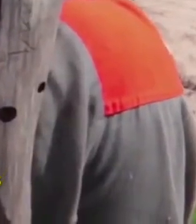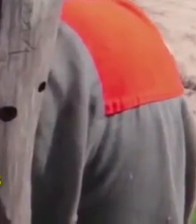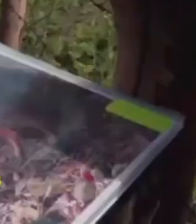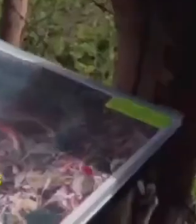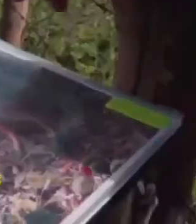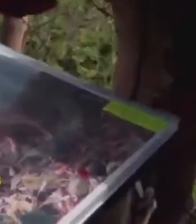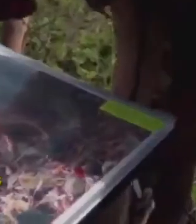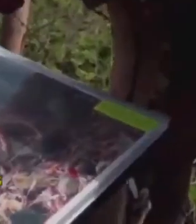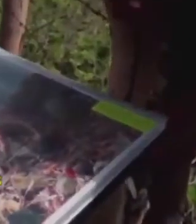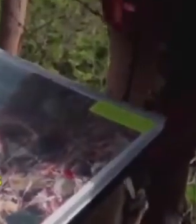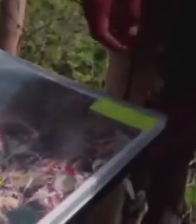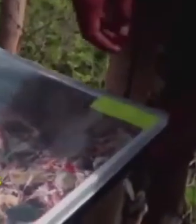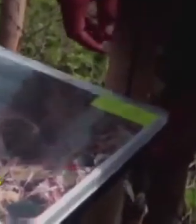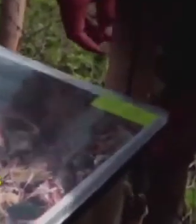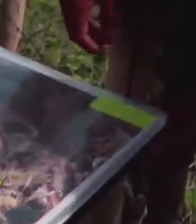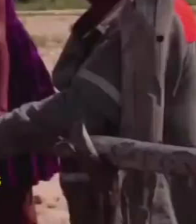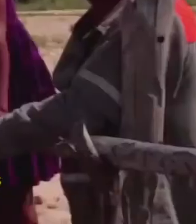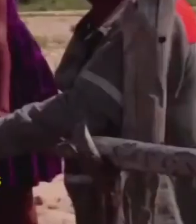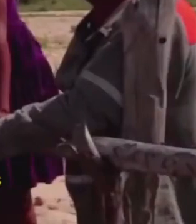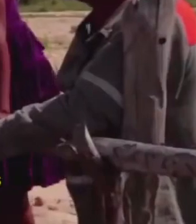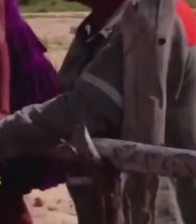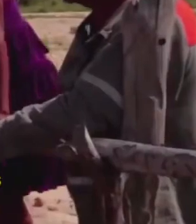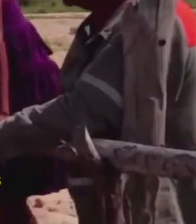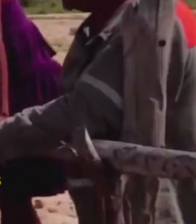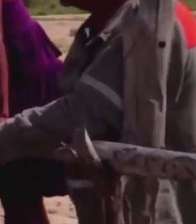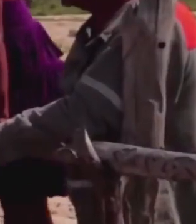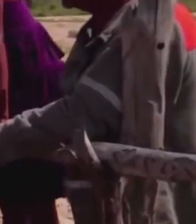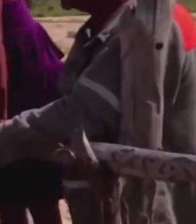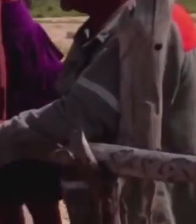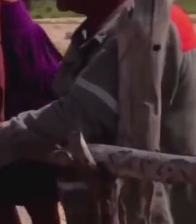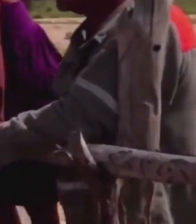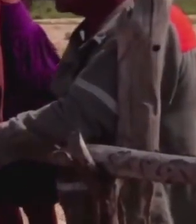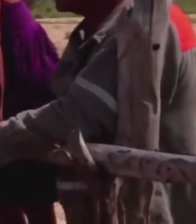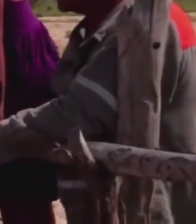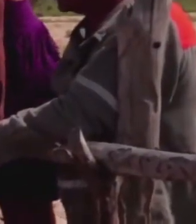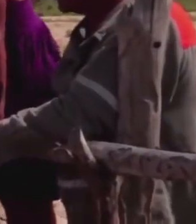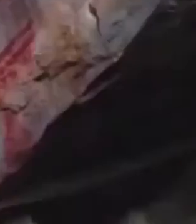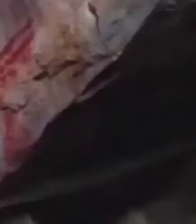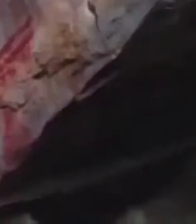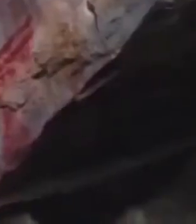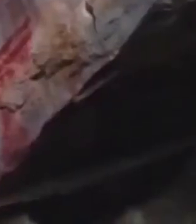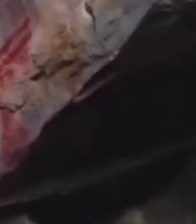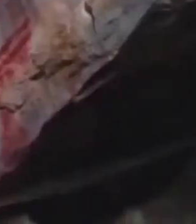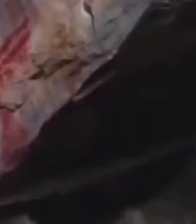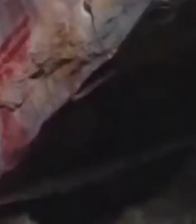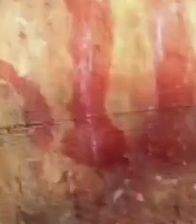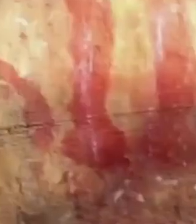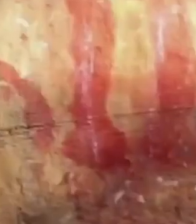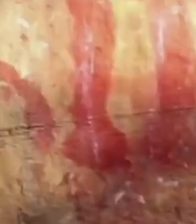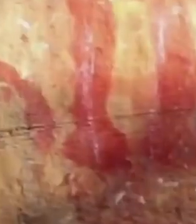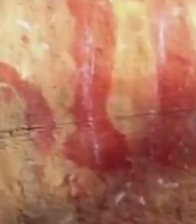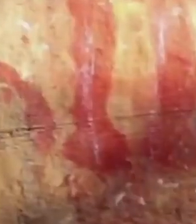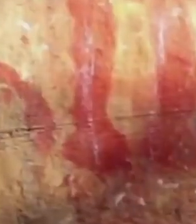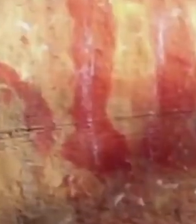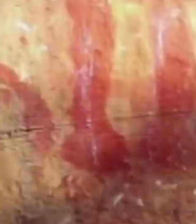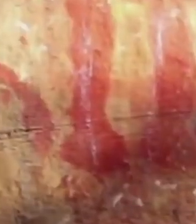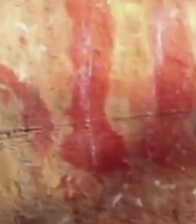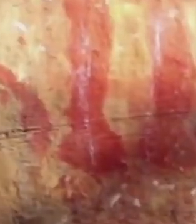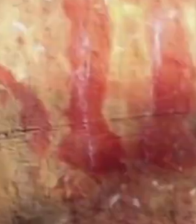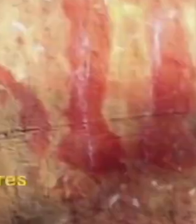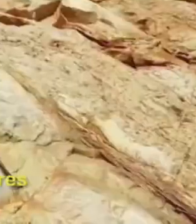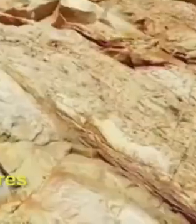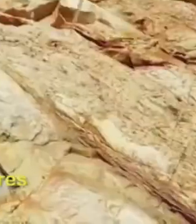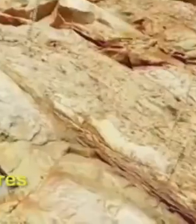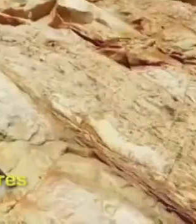agregar programas de educação, programas de saúde, associado ao turismo que pode atrair aquela